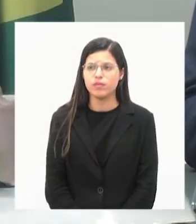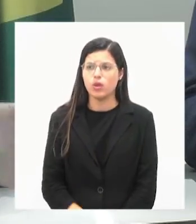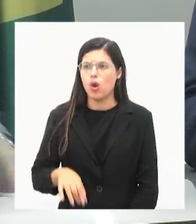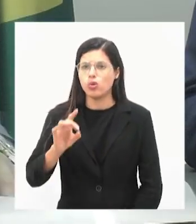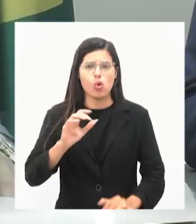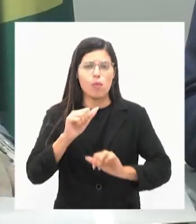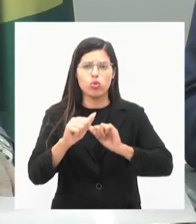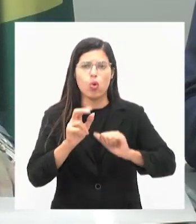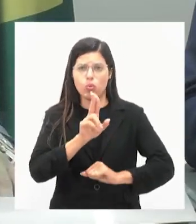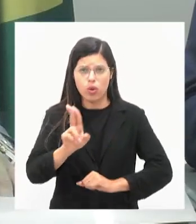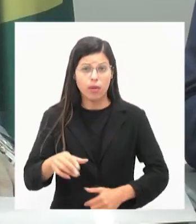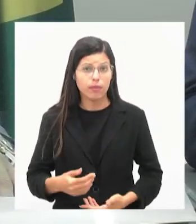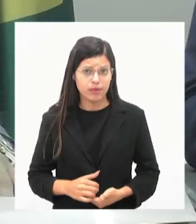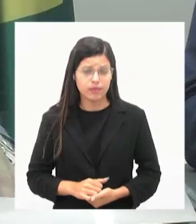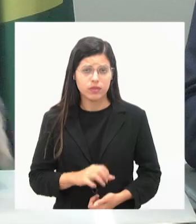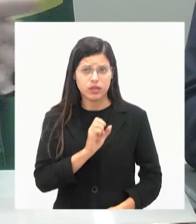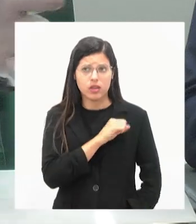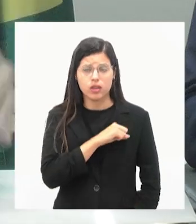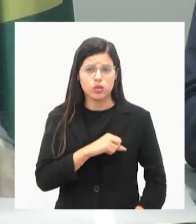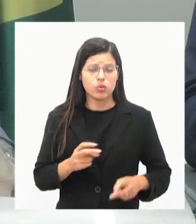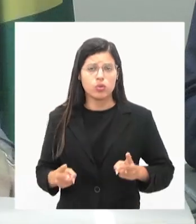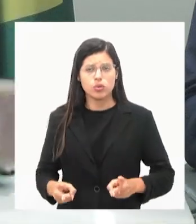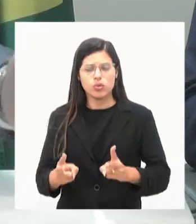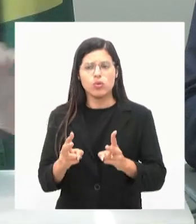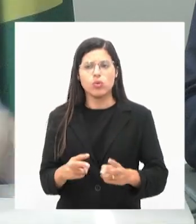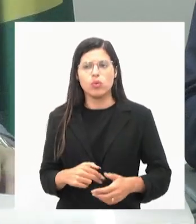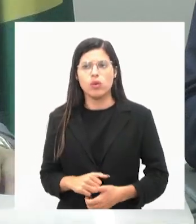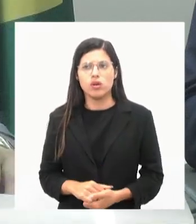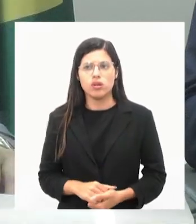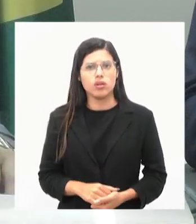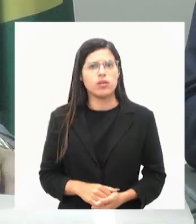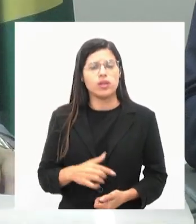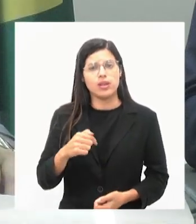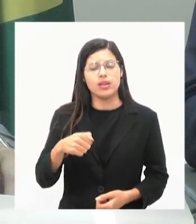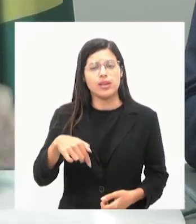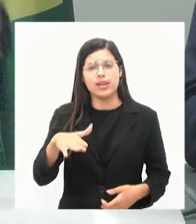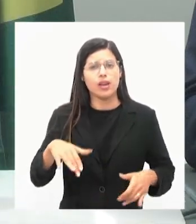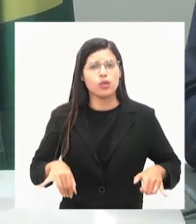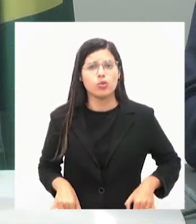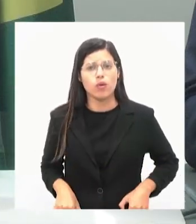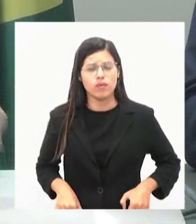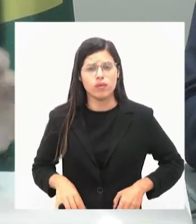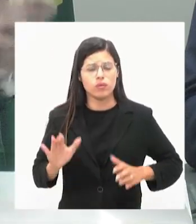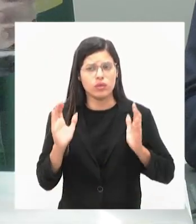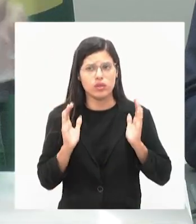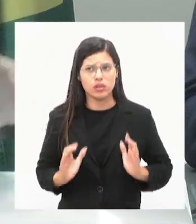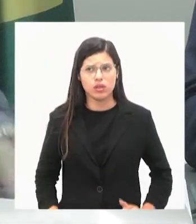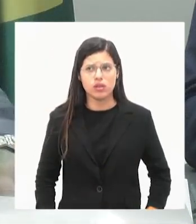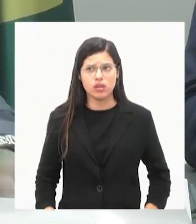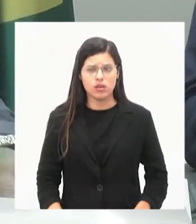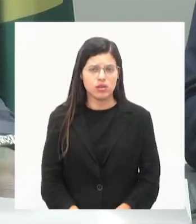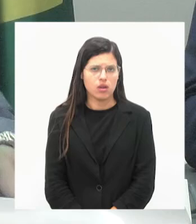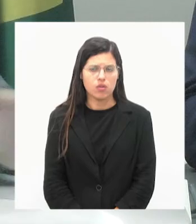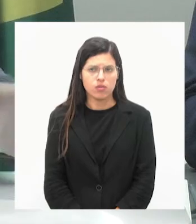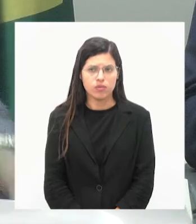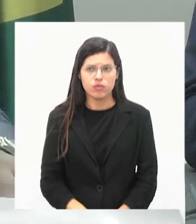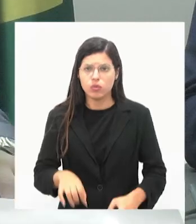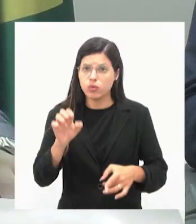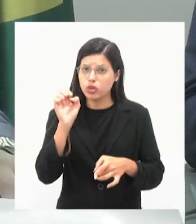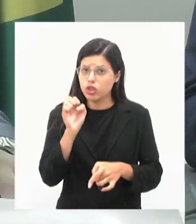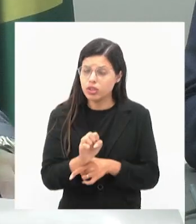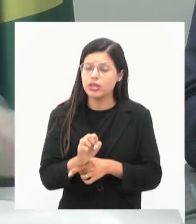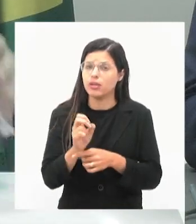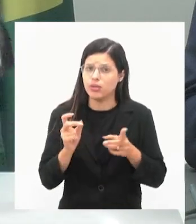A sacanagem continua, pô. E aí quem paga? O cidadão, pô. O Estado metendo no rabo do cidadão o tempo todo, o